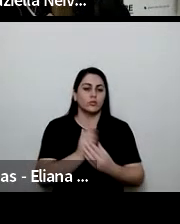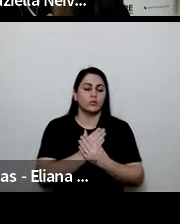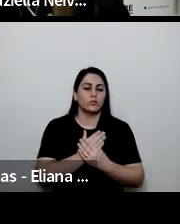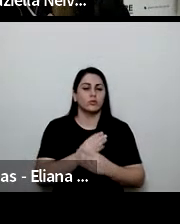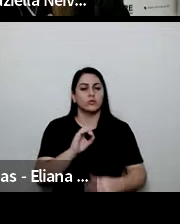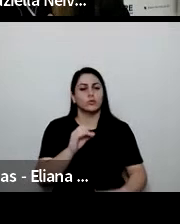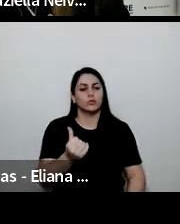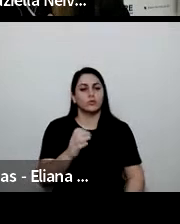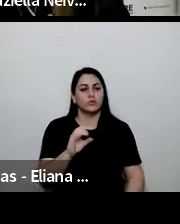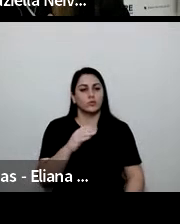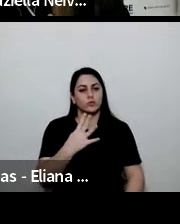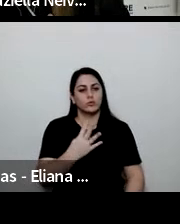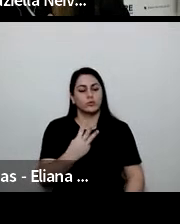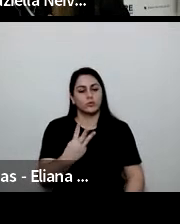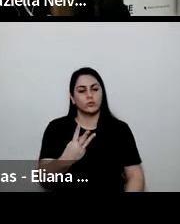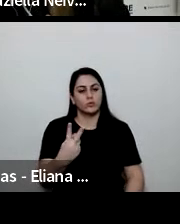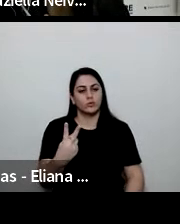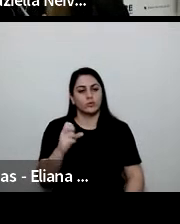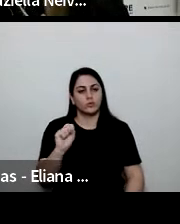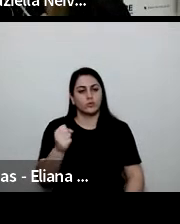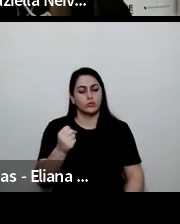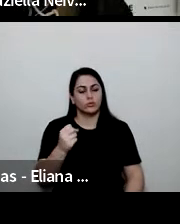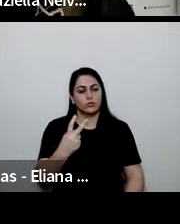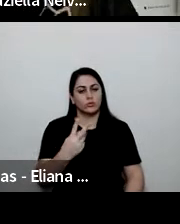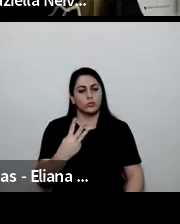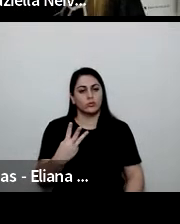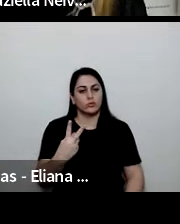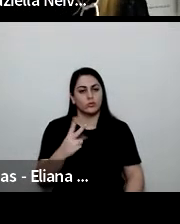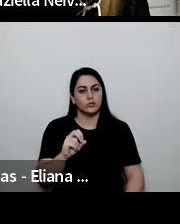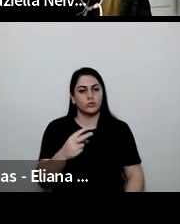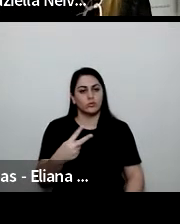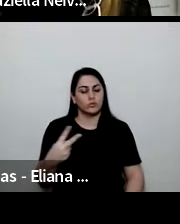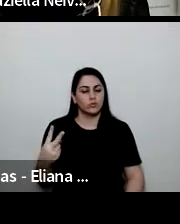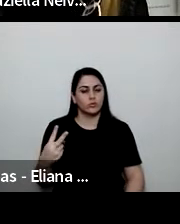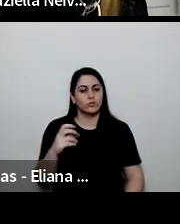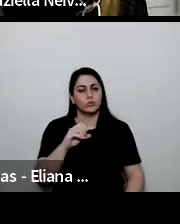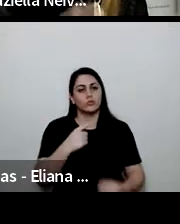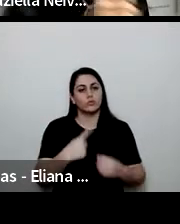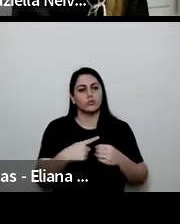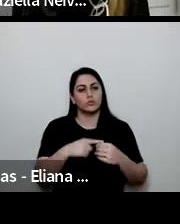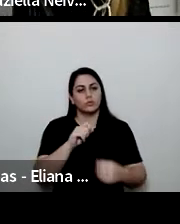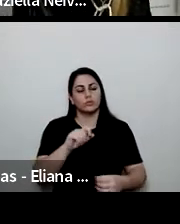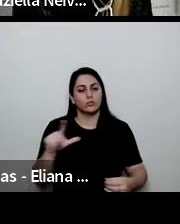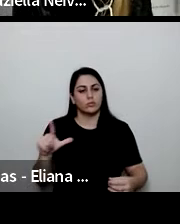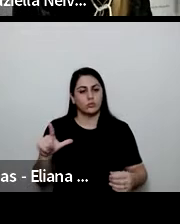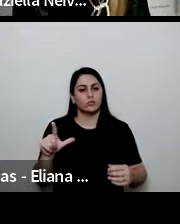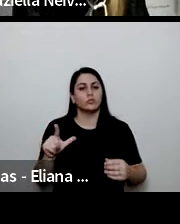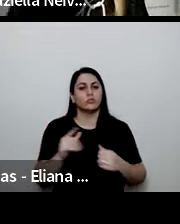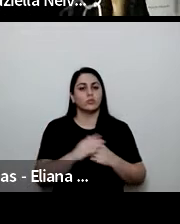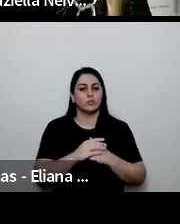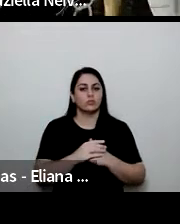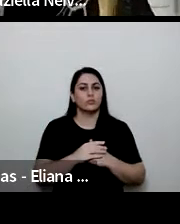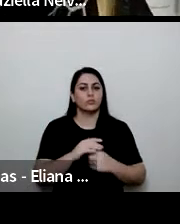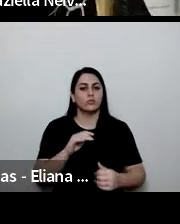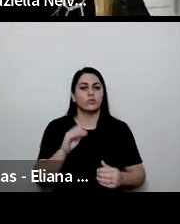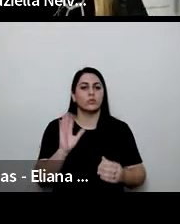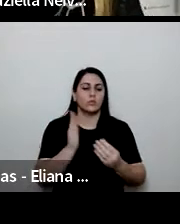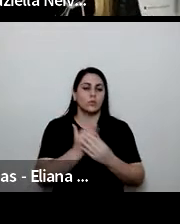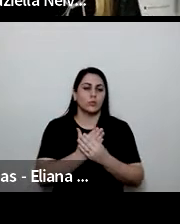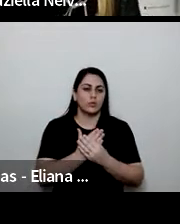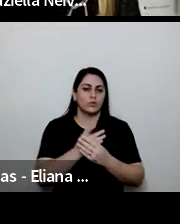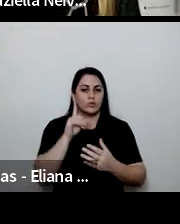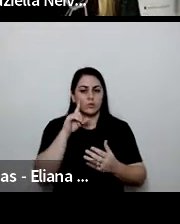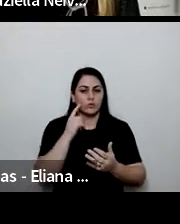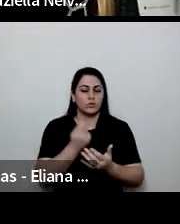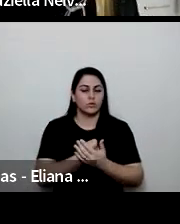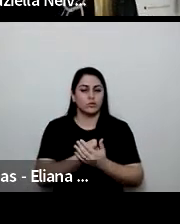600 438 23 2022 procedência São Luís assunto agravo de instrumento agravo interno em face de decisão